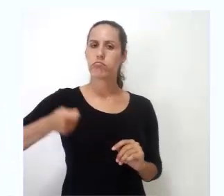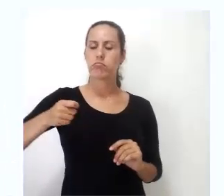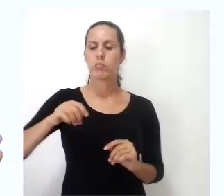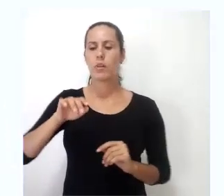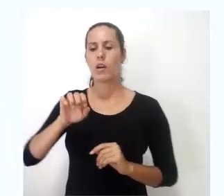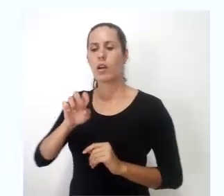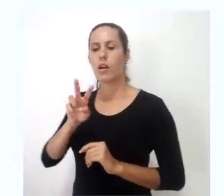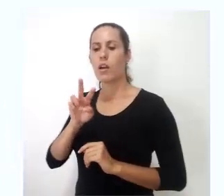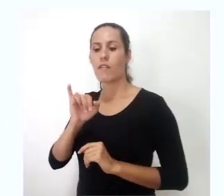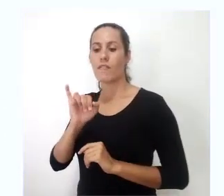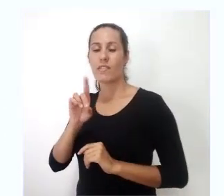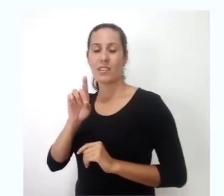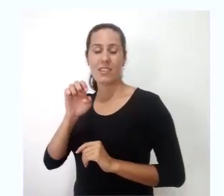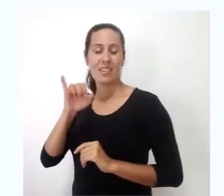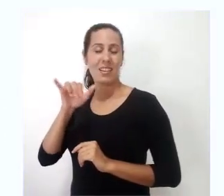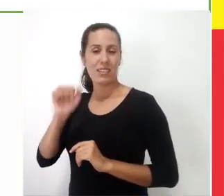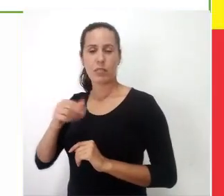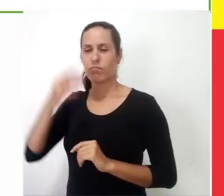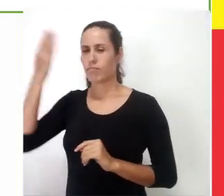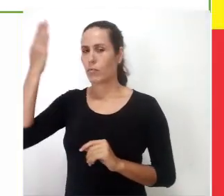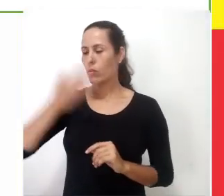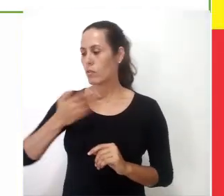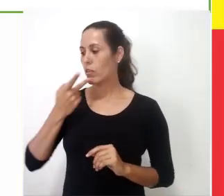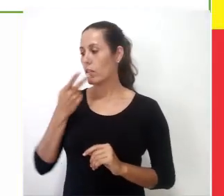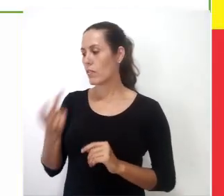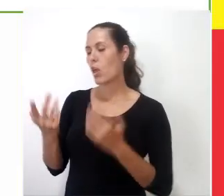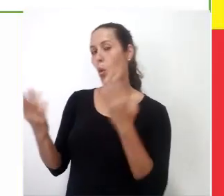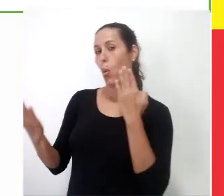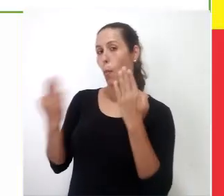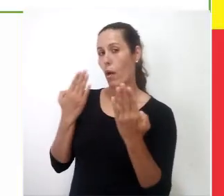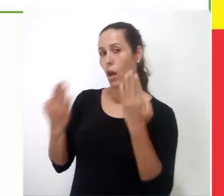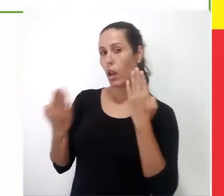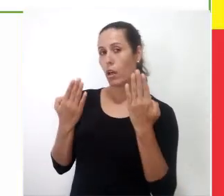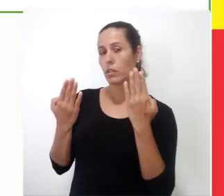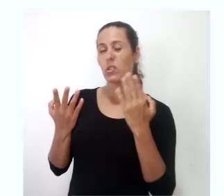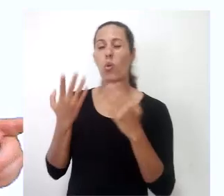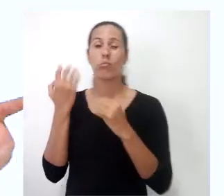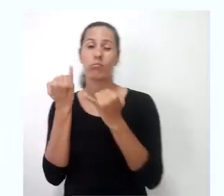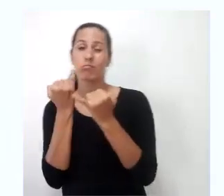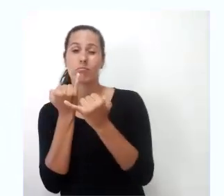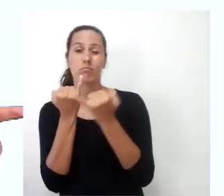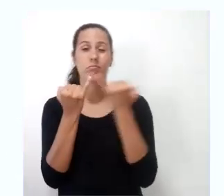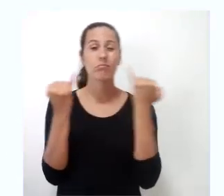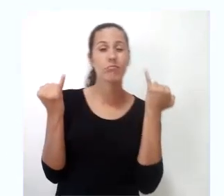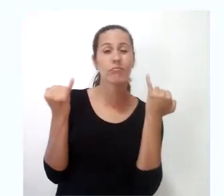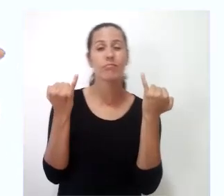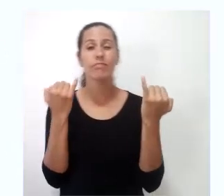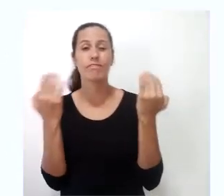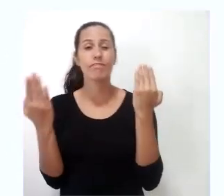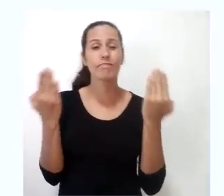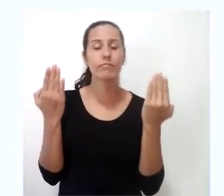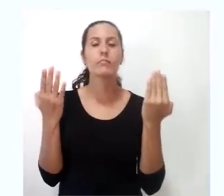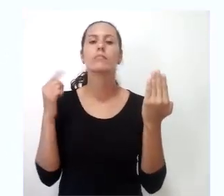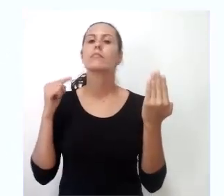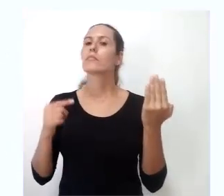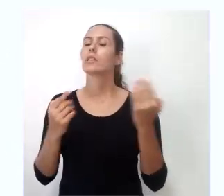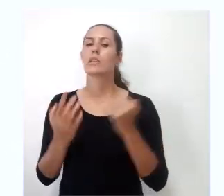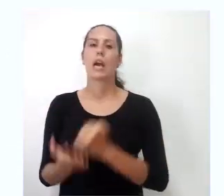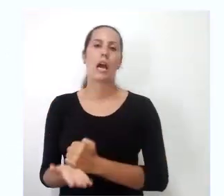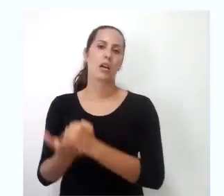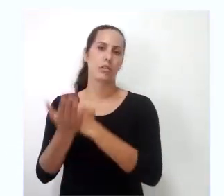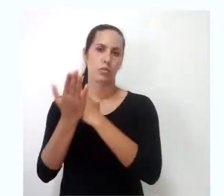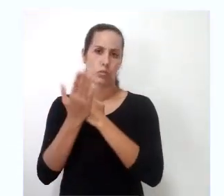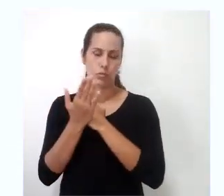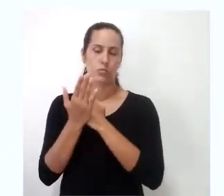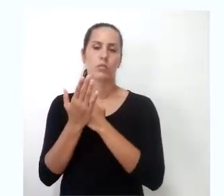a evidência. Outro ponto, por comparação ou analogia, certo? Essa palavra analogia, comparação, isso